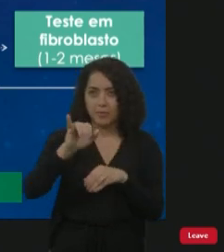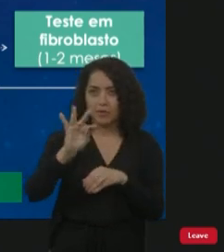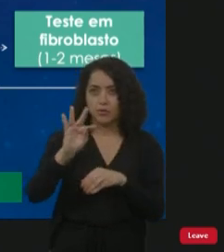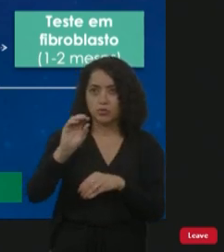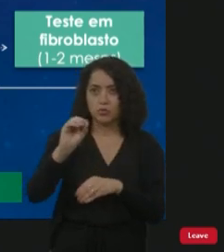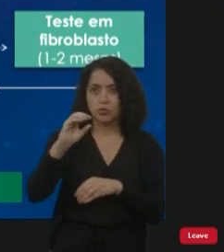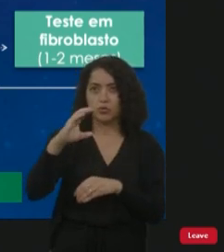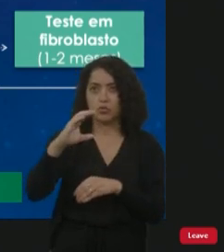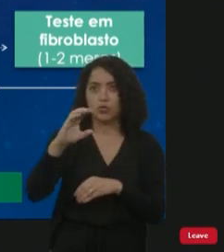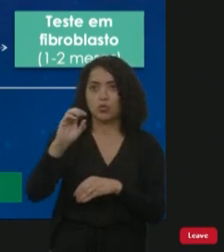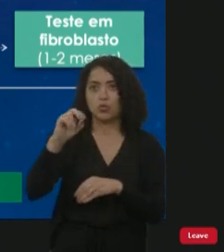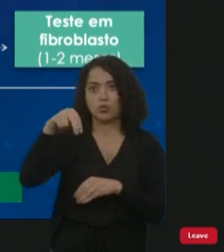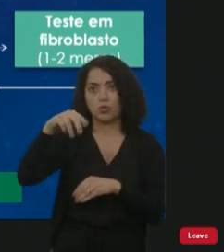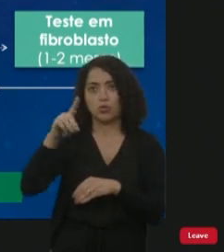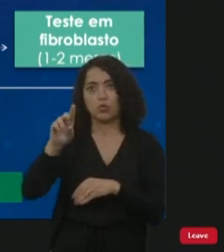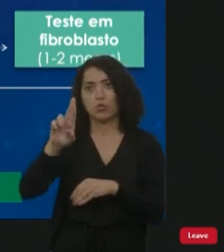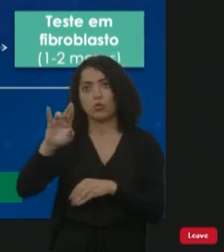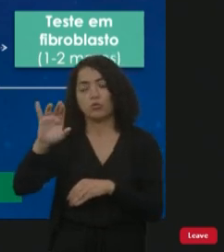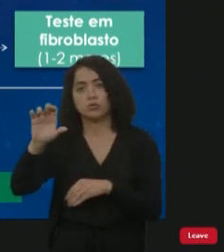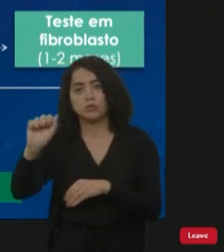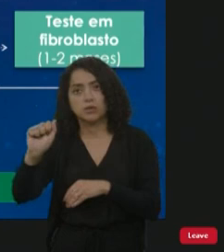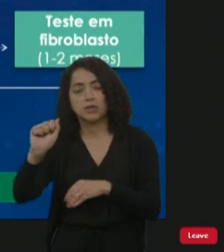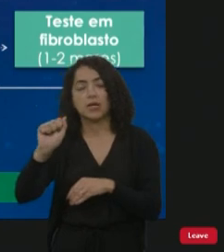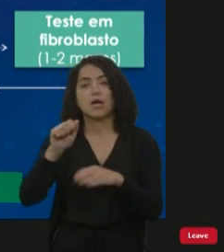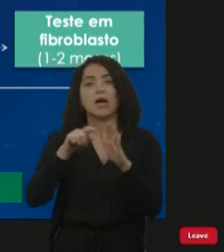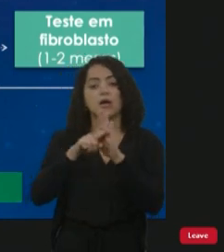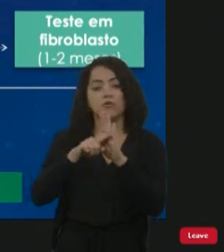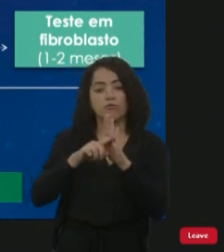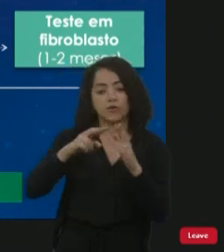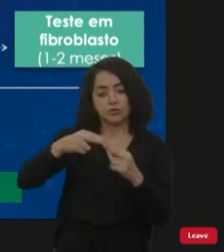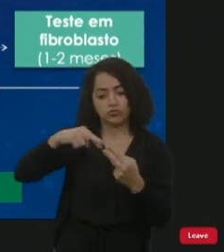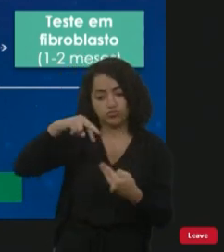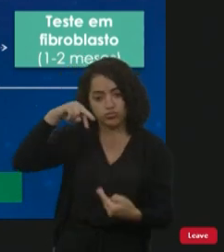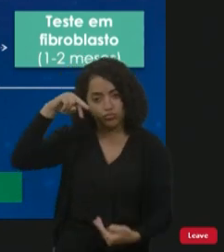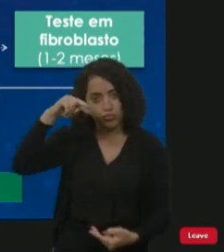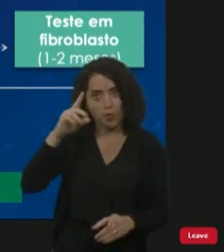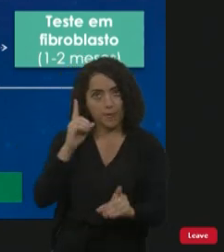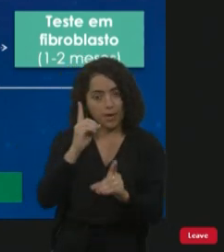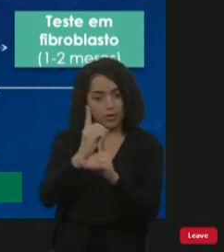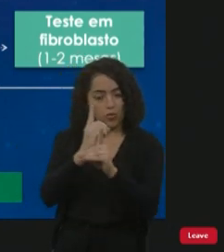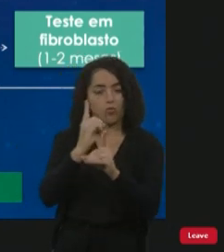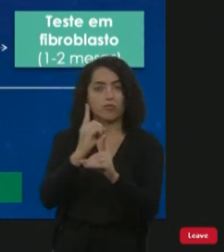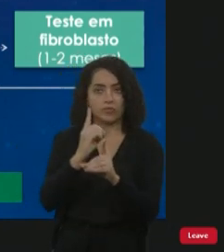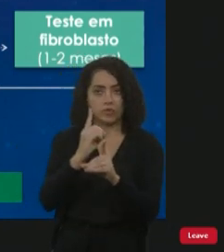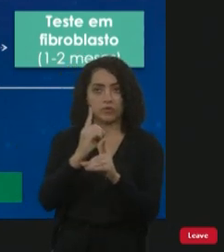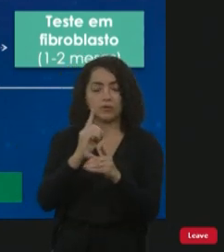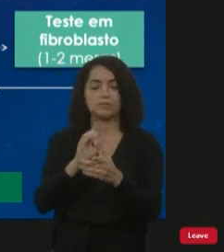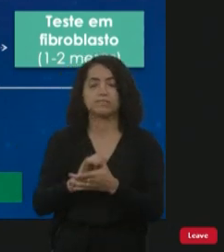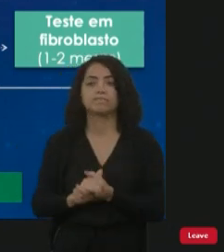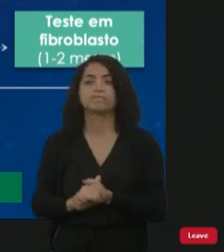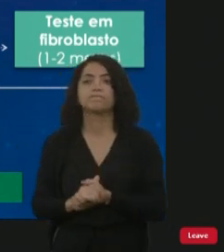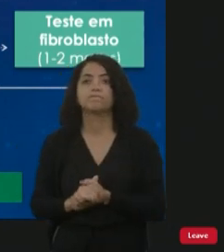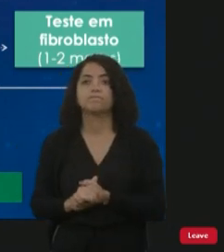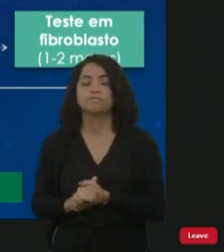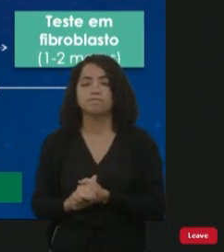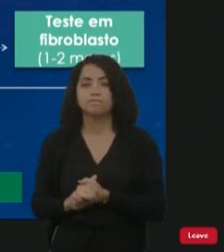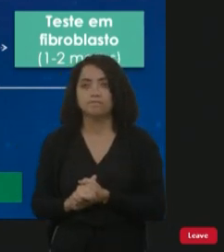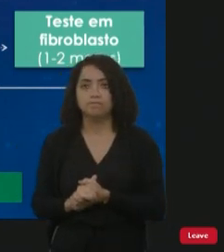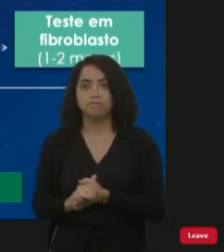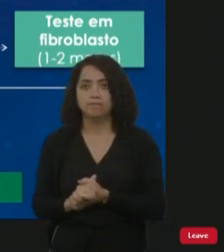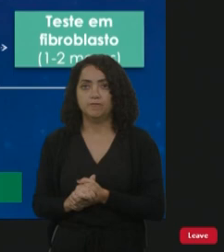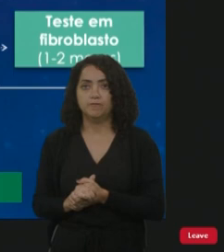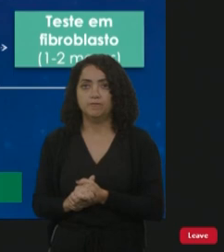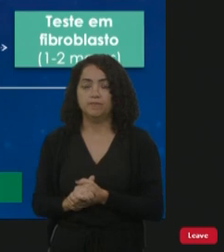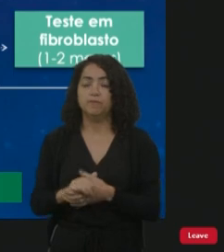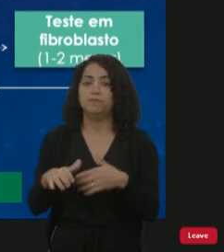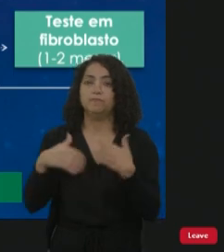o diagnóstico e posso fazer o teste de DNA para confirmar, né, esse diagnóstico, né, e